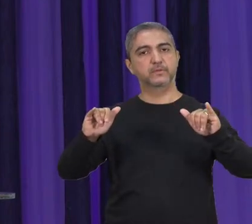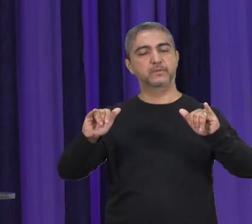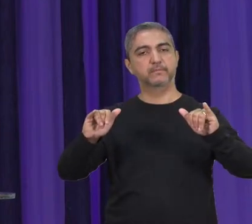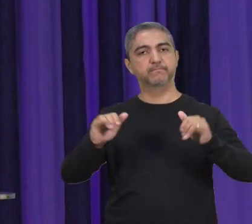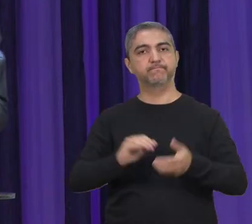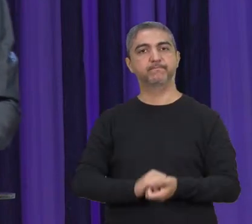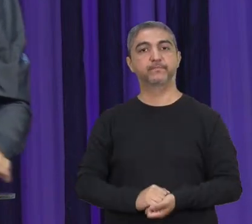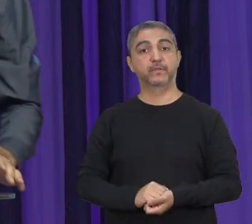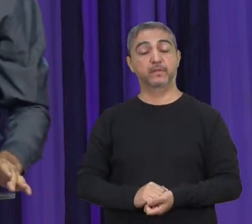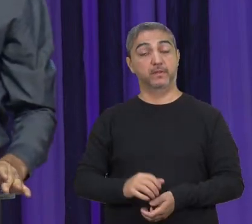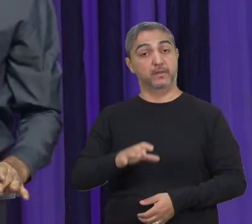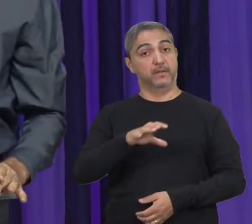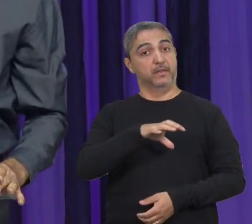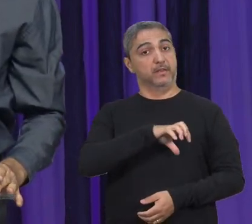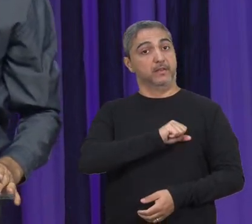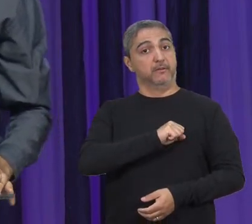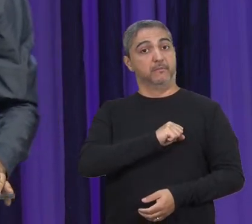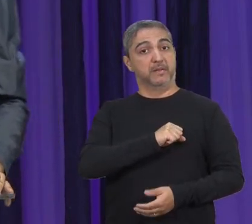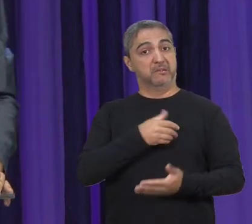Amar não é para qualquer um, não.